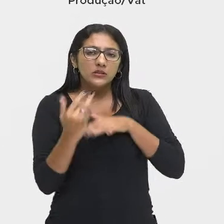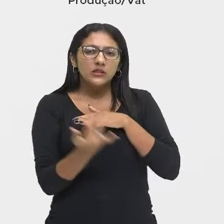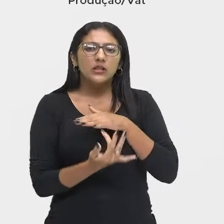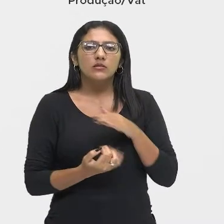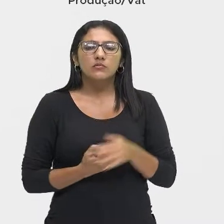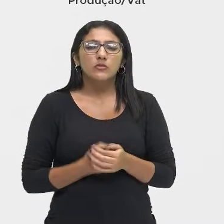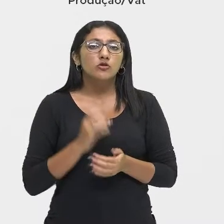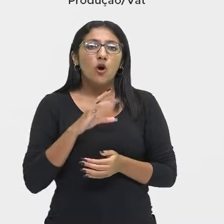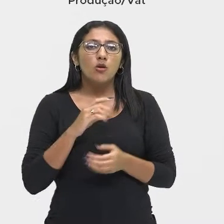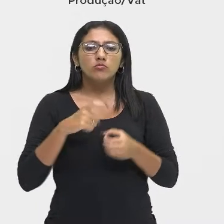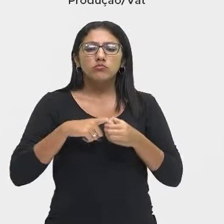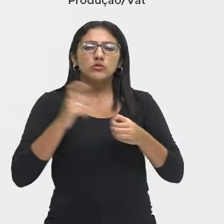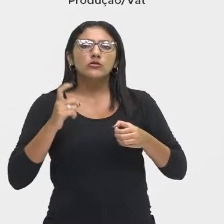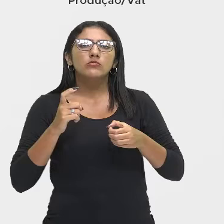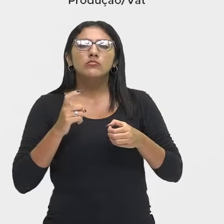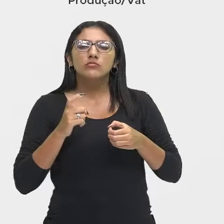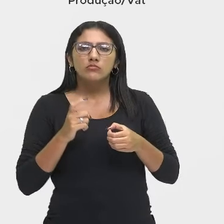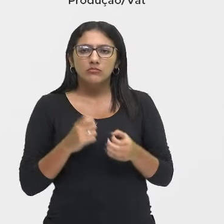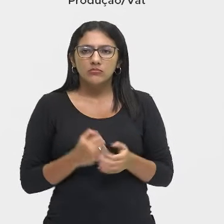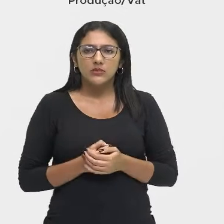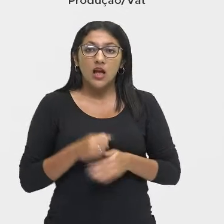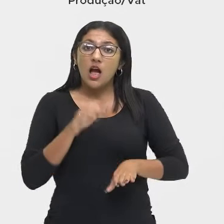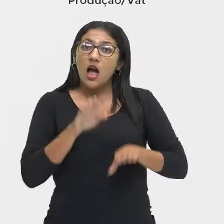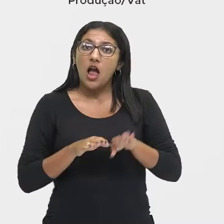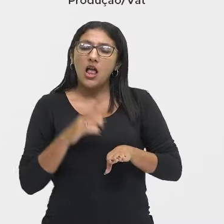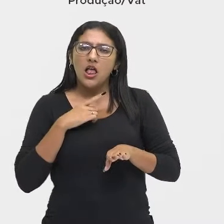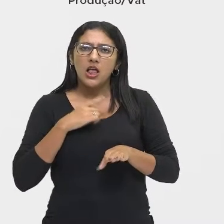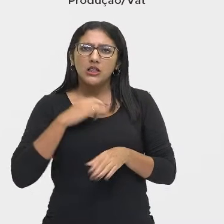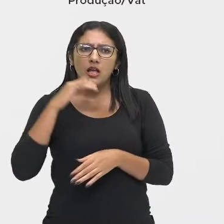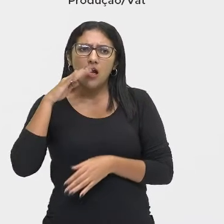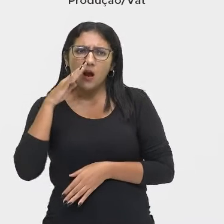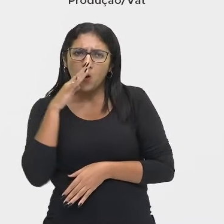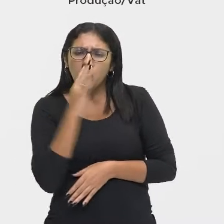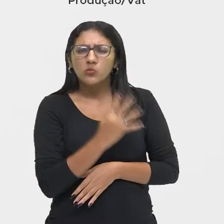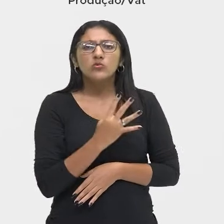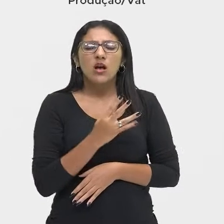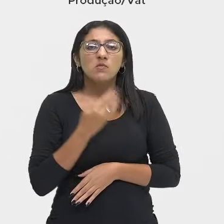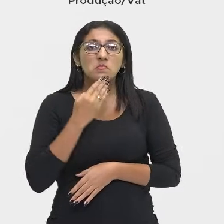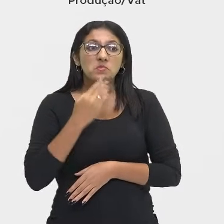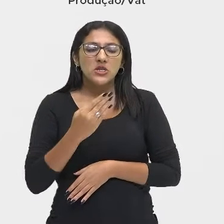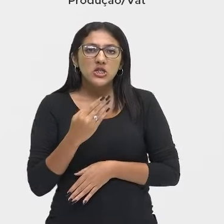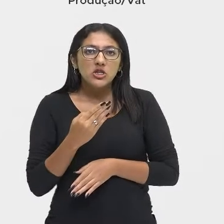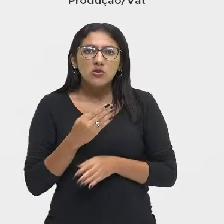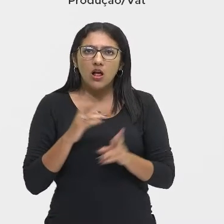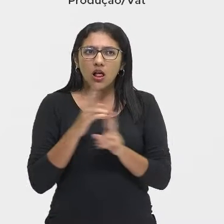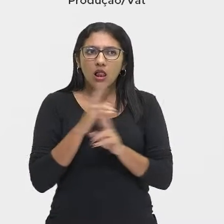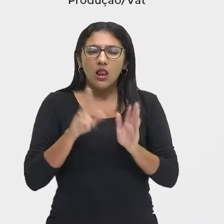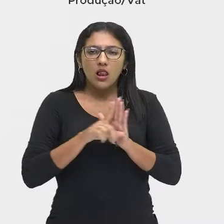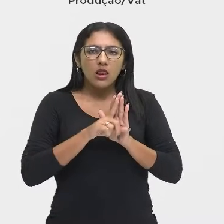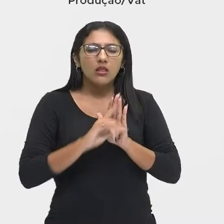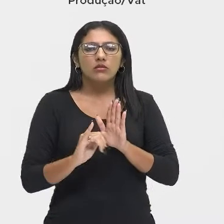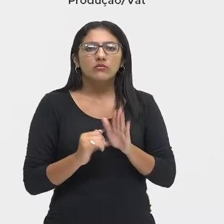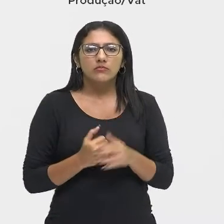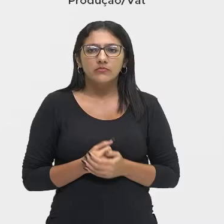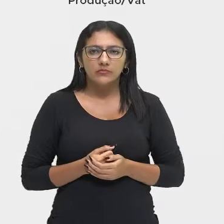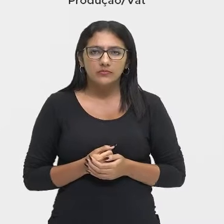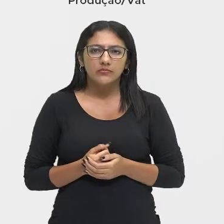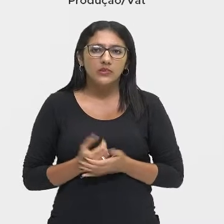de segui-lo. Alguns chegam a denunciá-lo ou até pedir punição perante a lei. Tá? Então, nós vamos